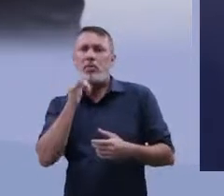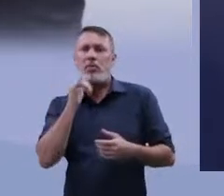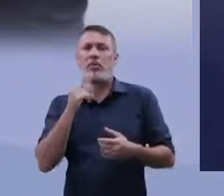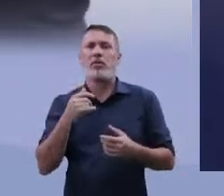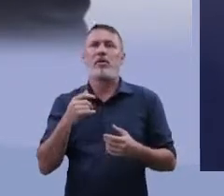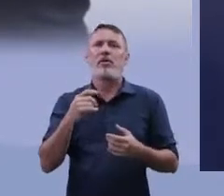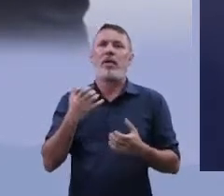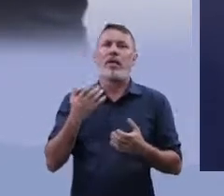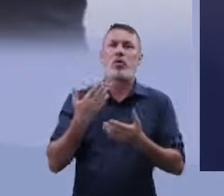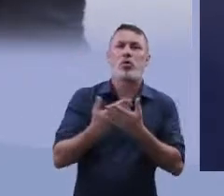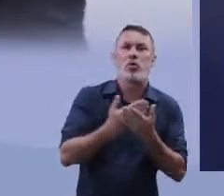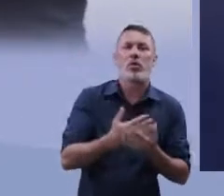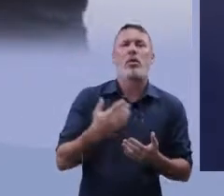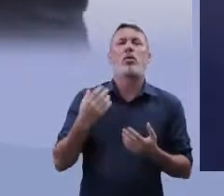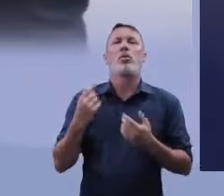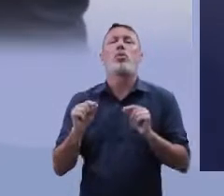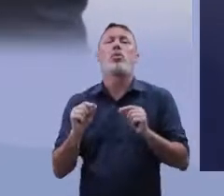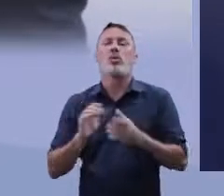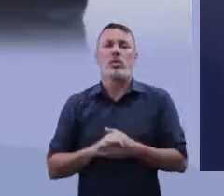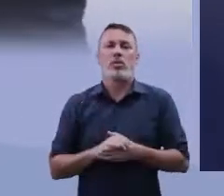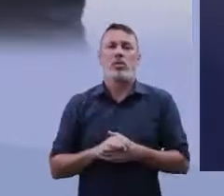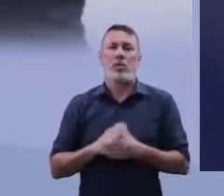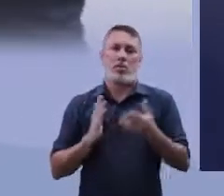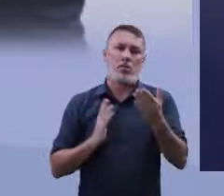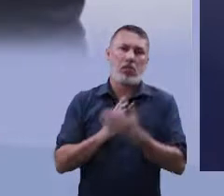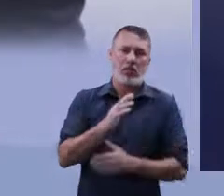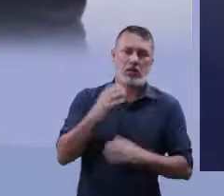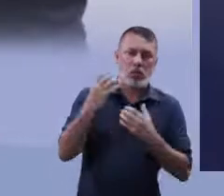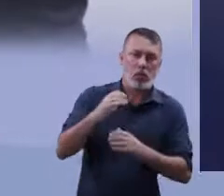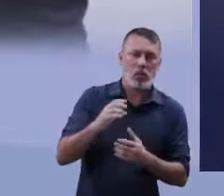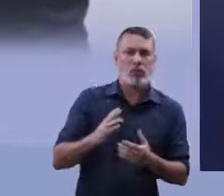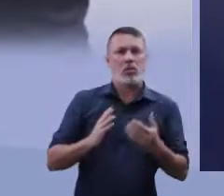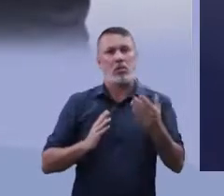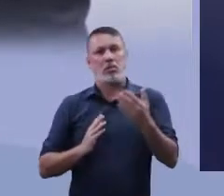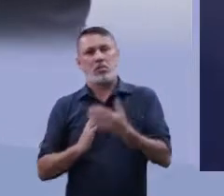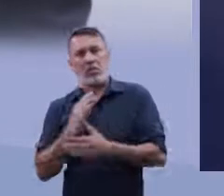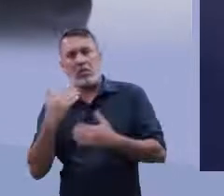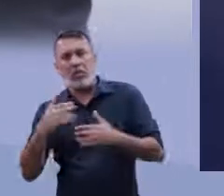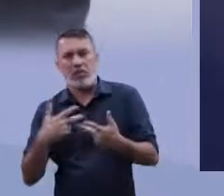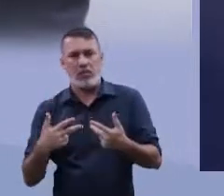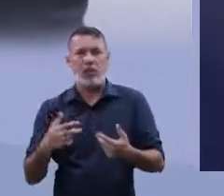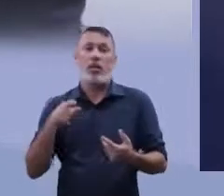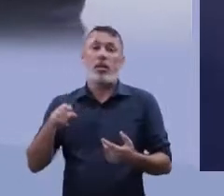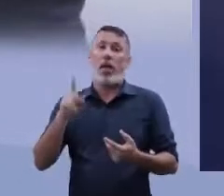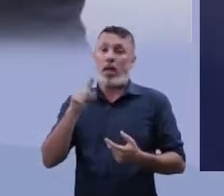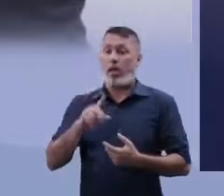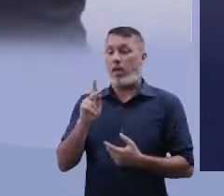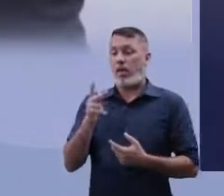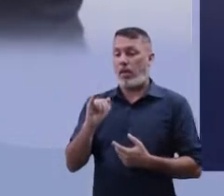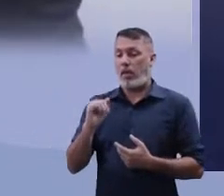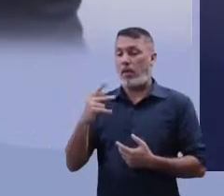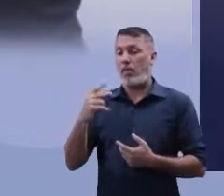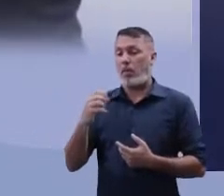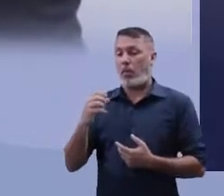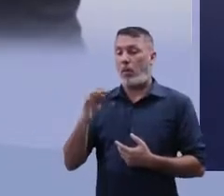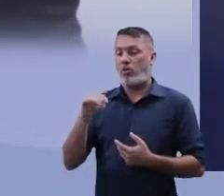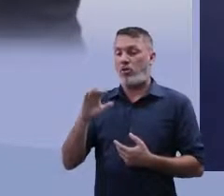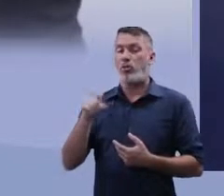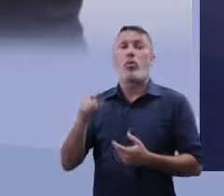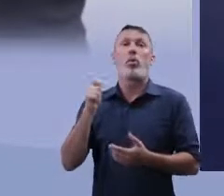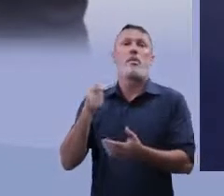no concurso, para passar numa prova. Isso seria para Kant um imperativo hipotético, porque o sujeito está